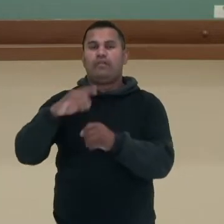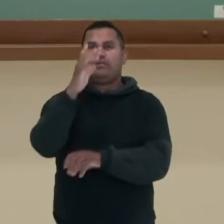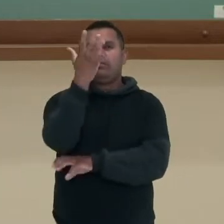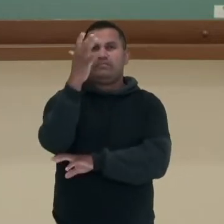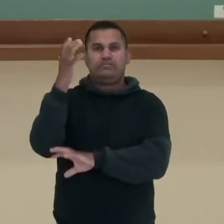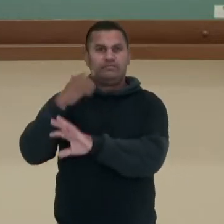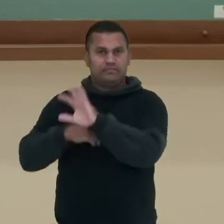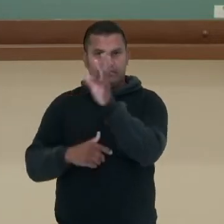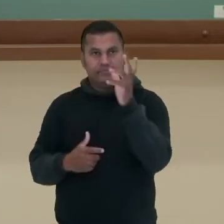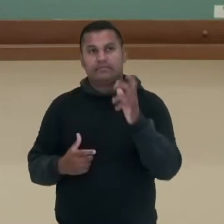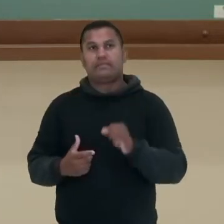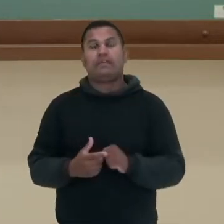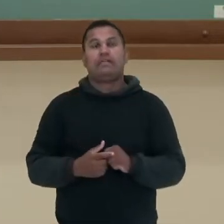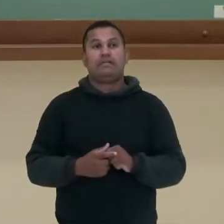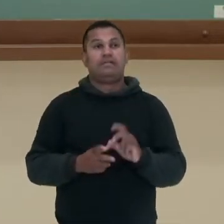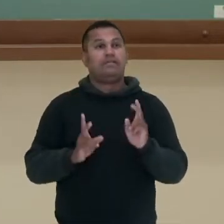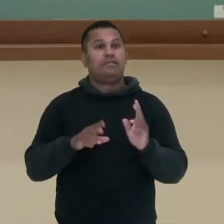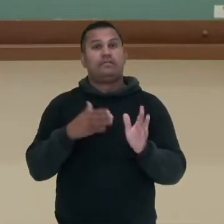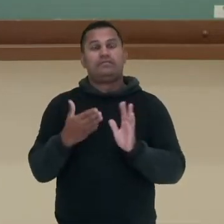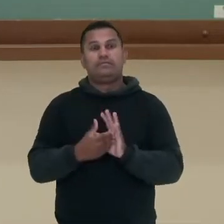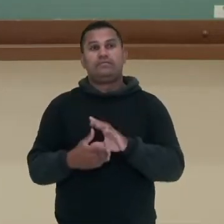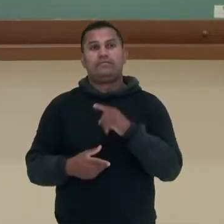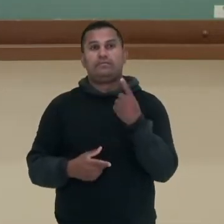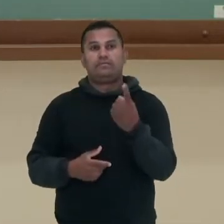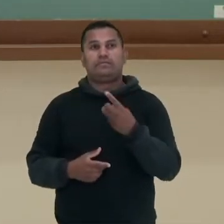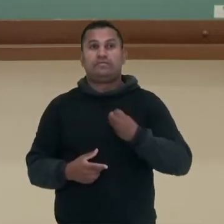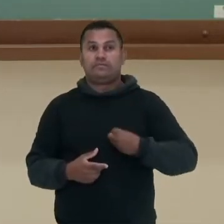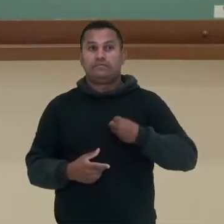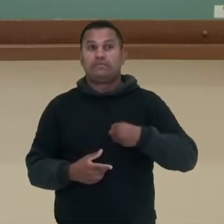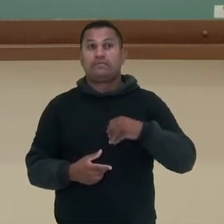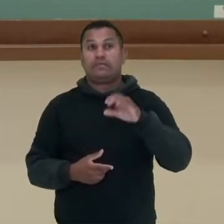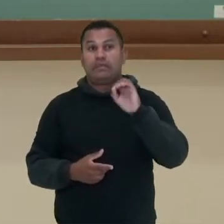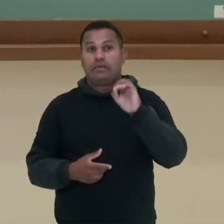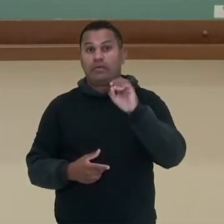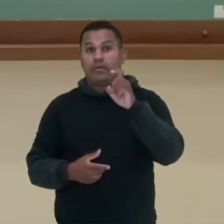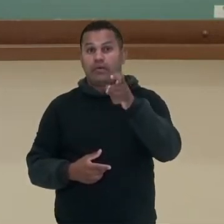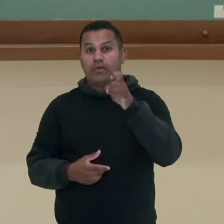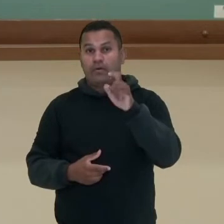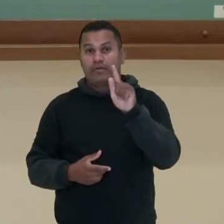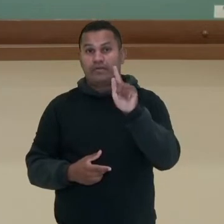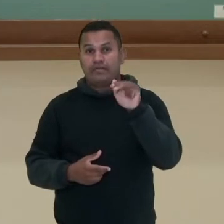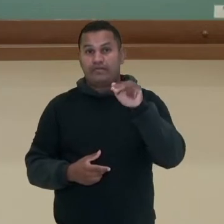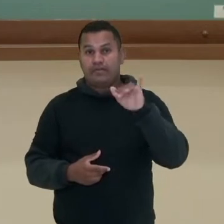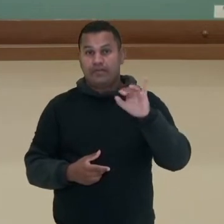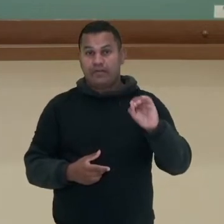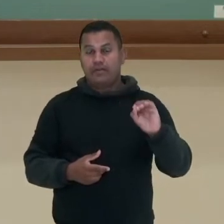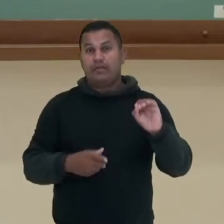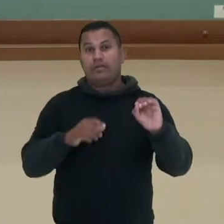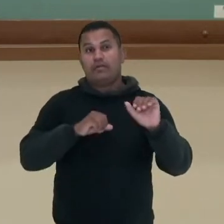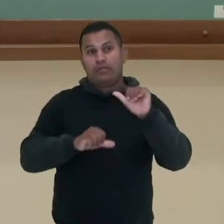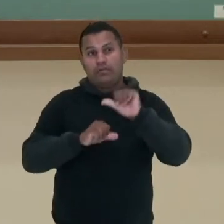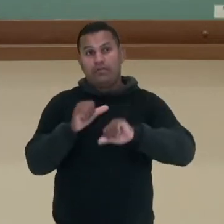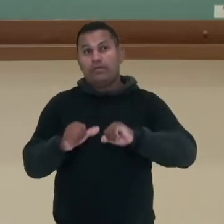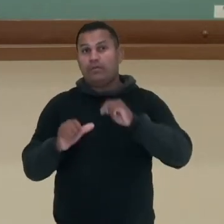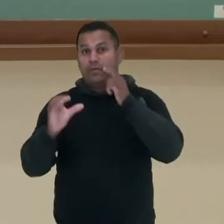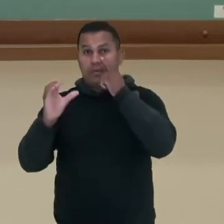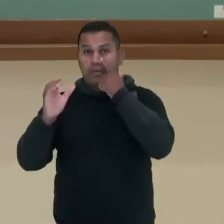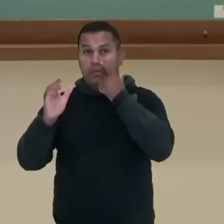glicose e transformamos novamente lá em gás oxigênio, né? Então, em gás carbônico, né?